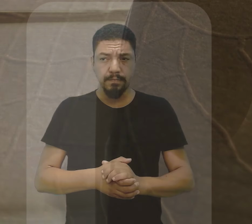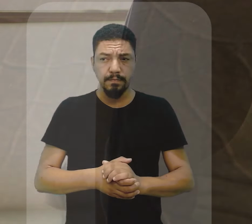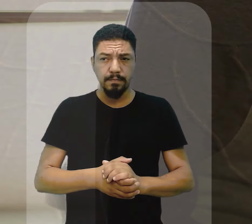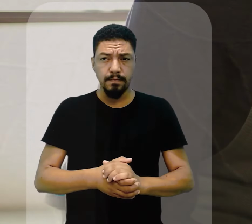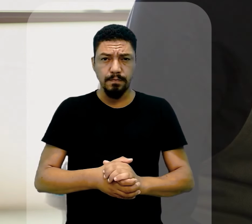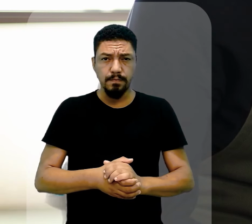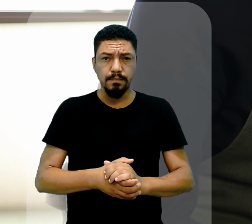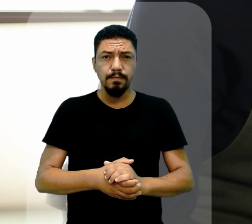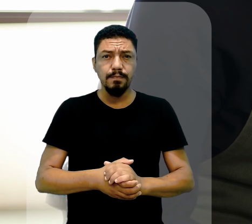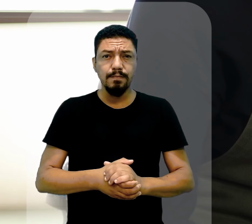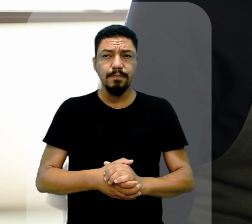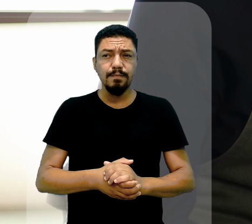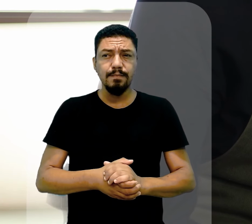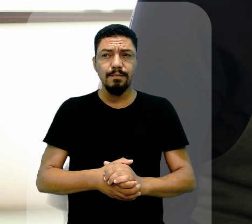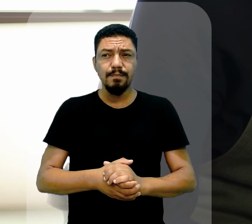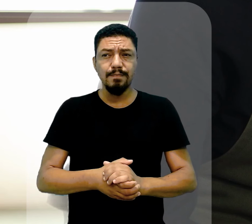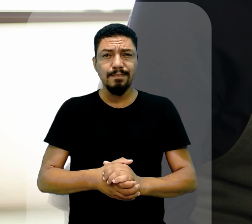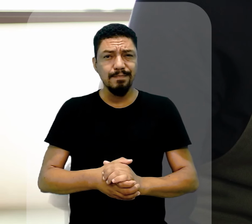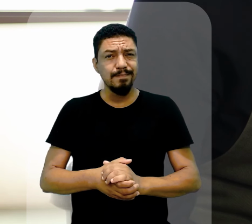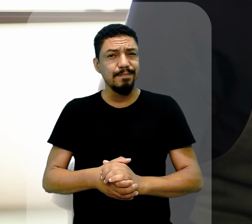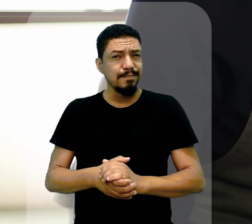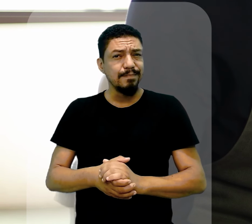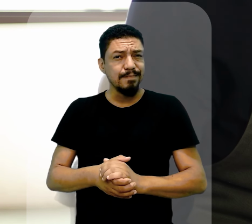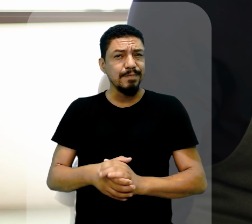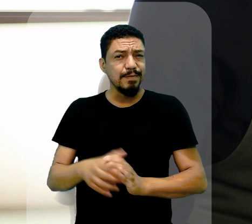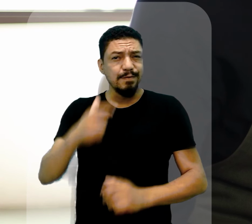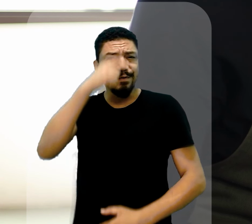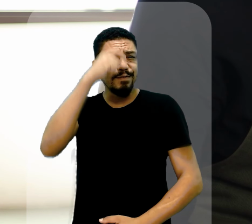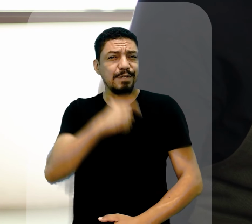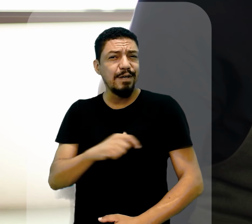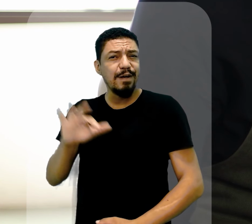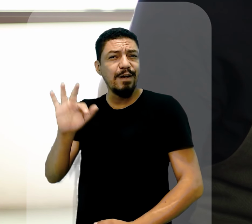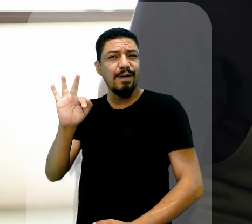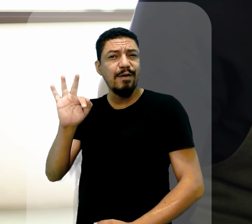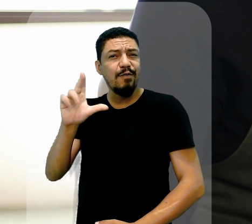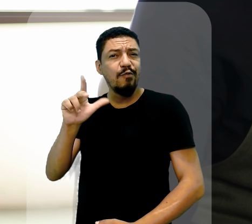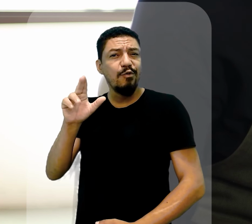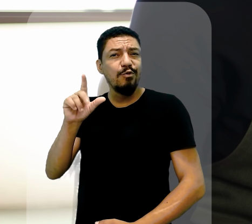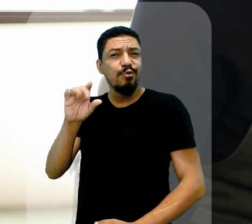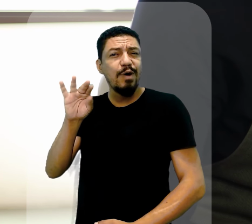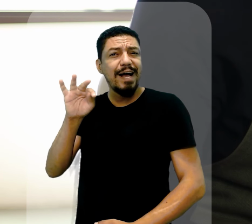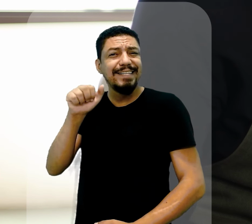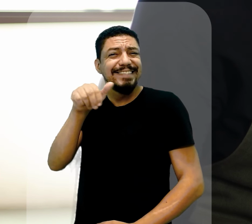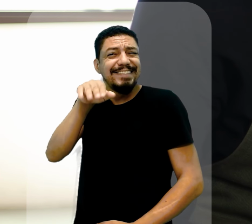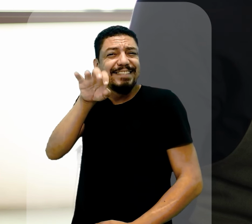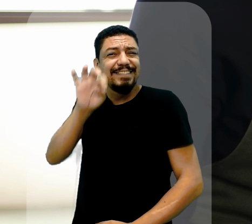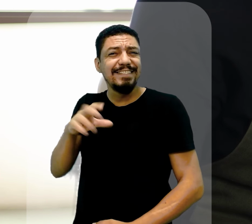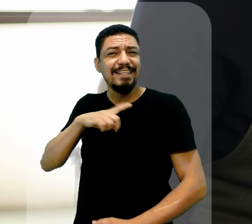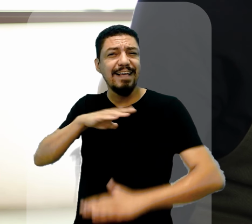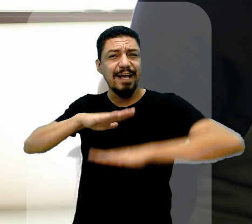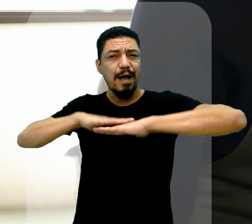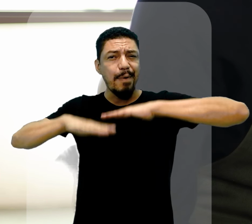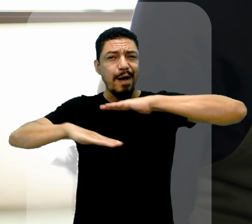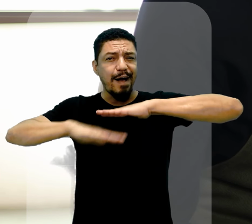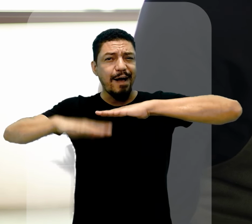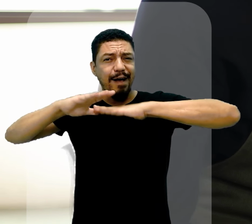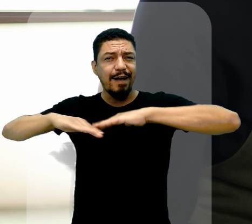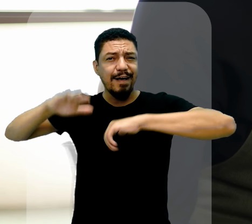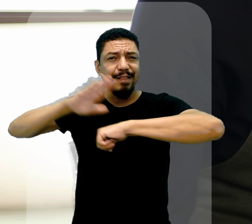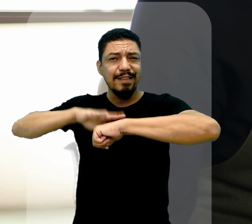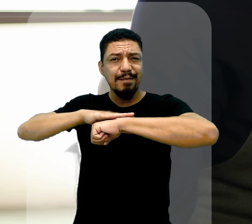O cerco flutuante ele tem várias camadas e vários tempos. E o tempo, no caso, que